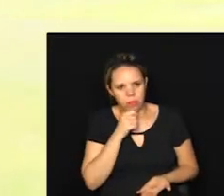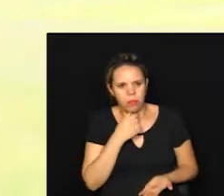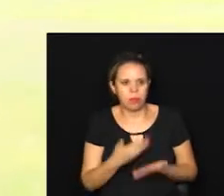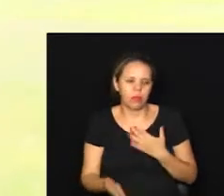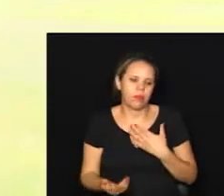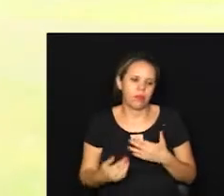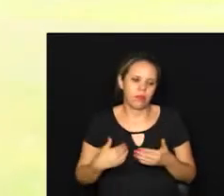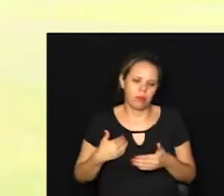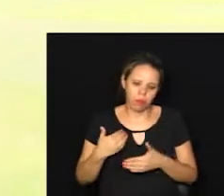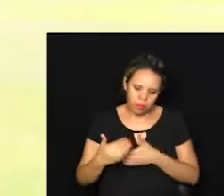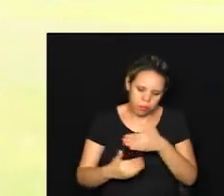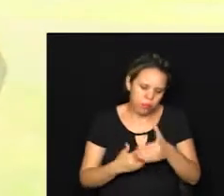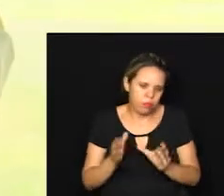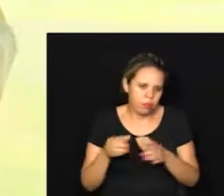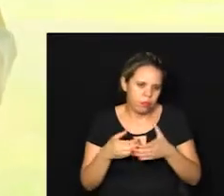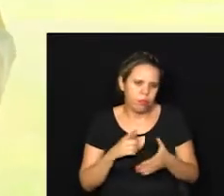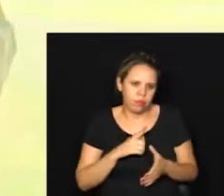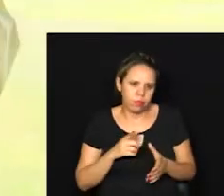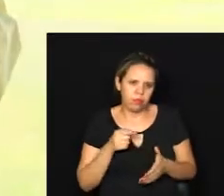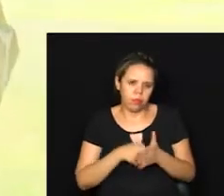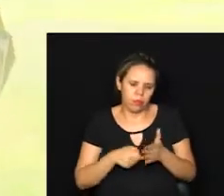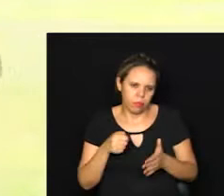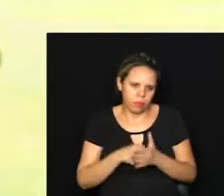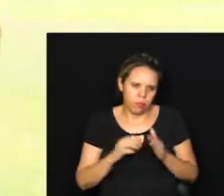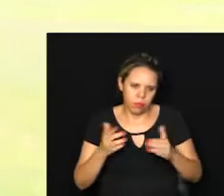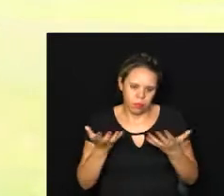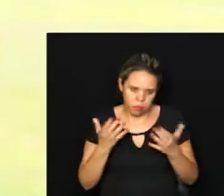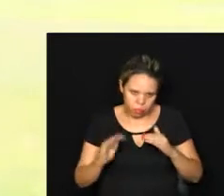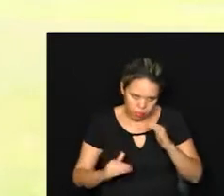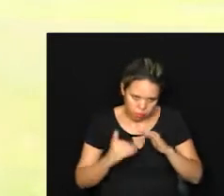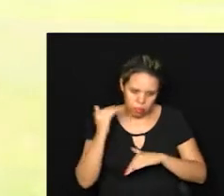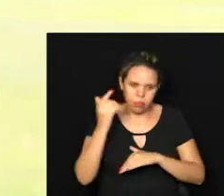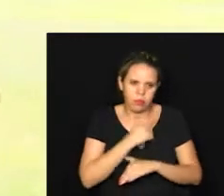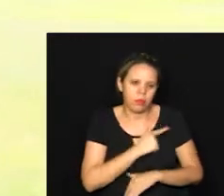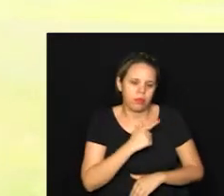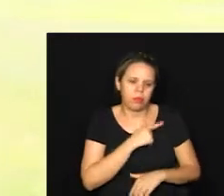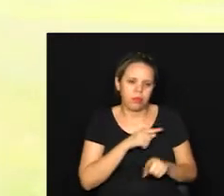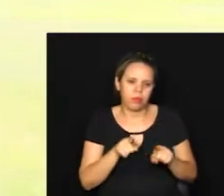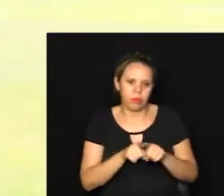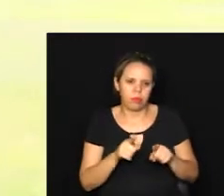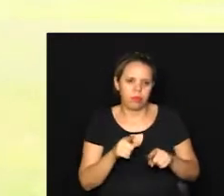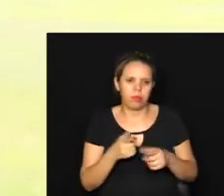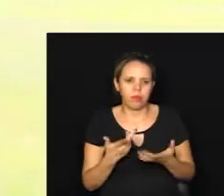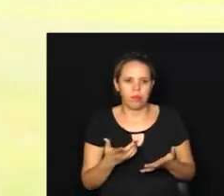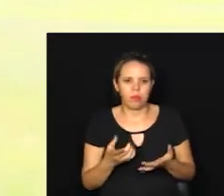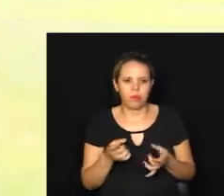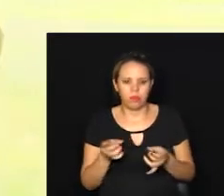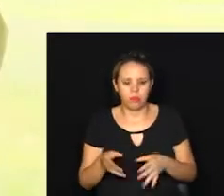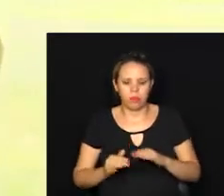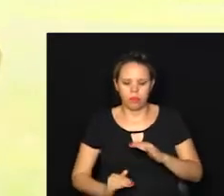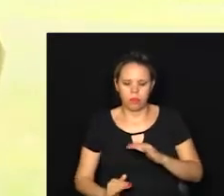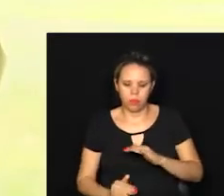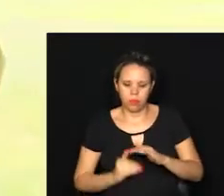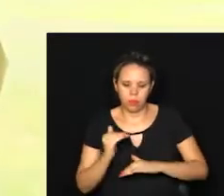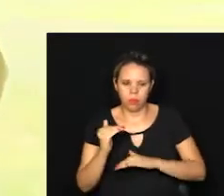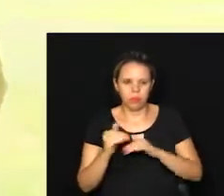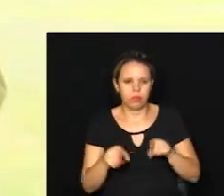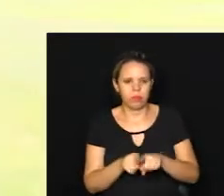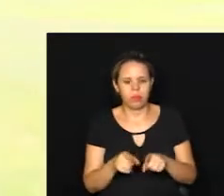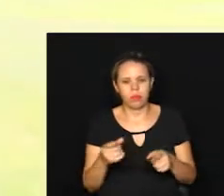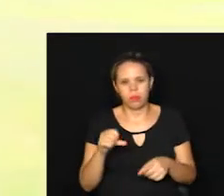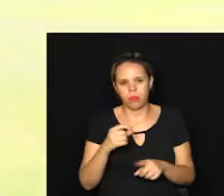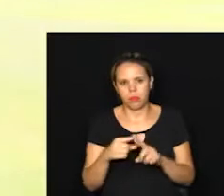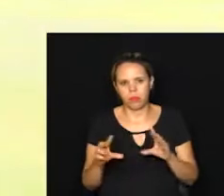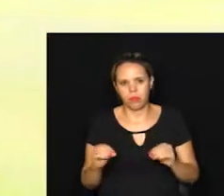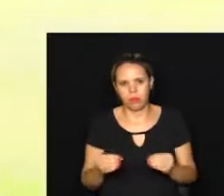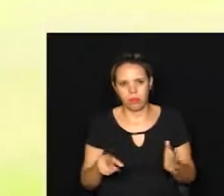últimas rodadas, o time está brigando para subir e o Guarani está brigando para sair da zona do rebaixamento. O jogo é hoje às 9h30 da noite.